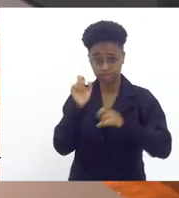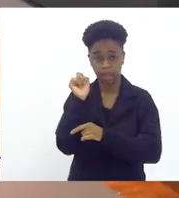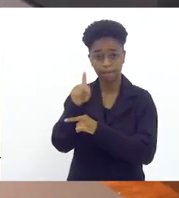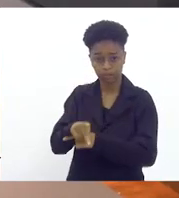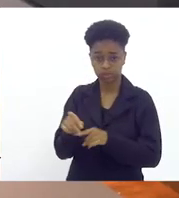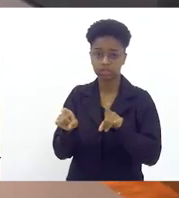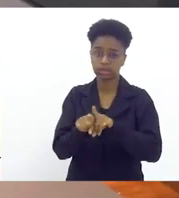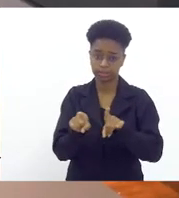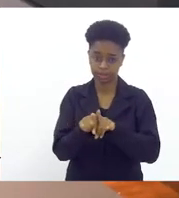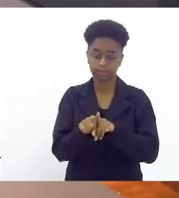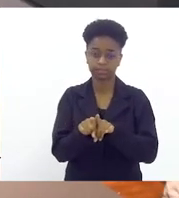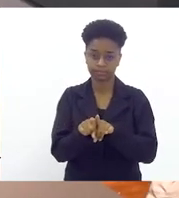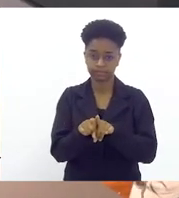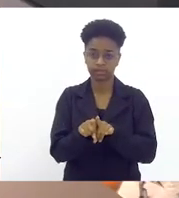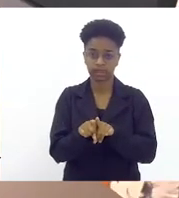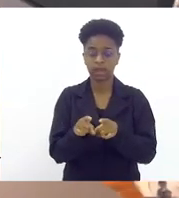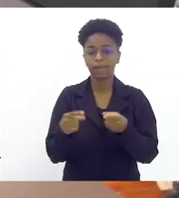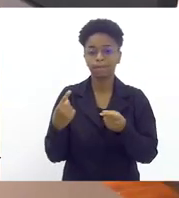né? Sobre